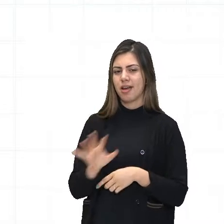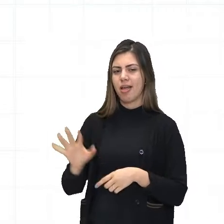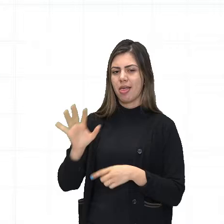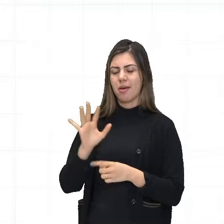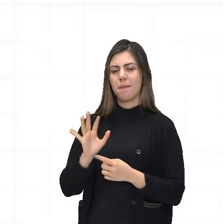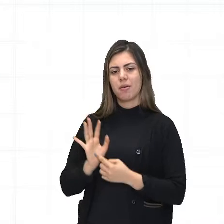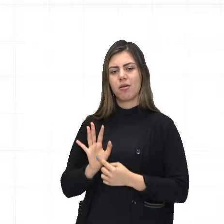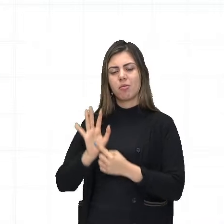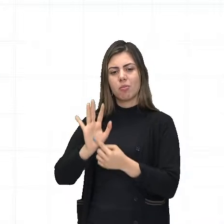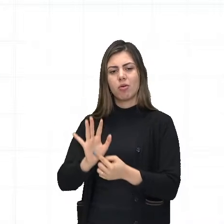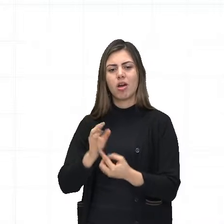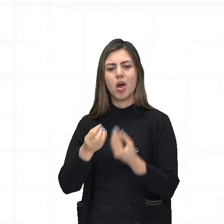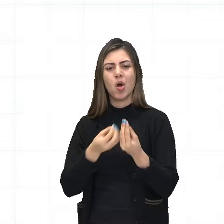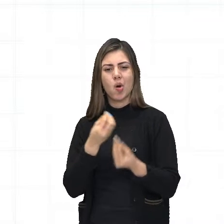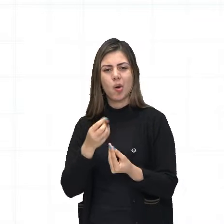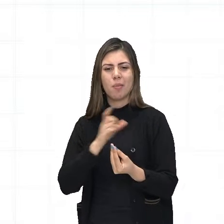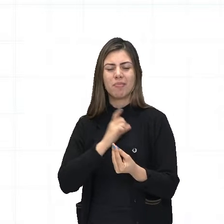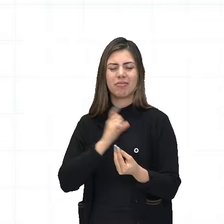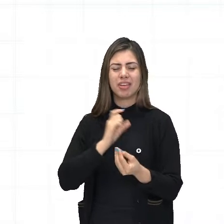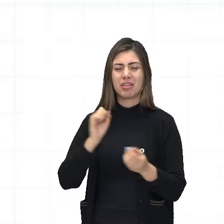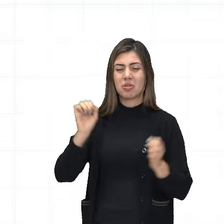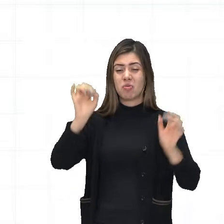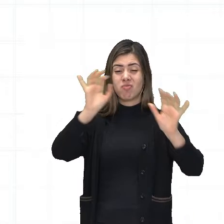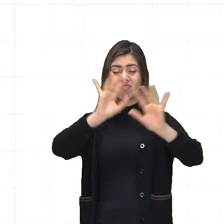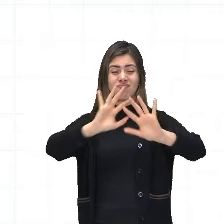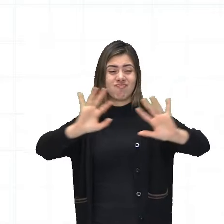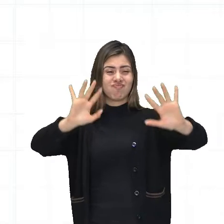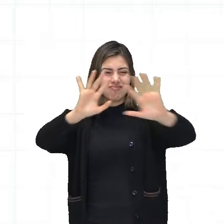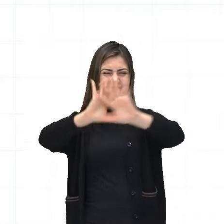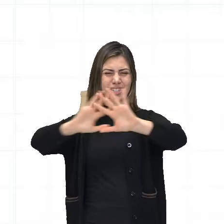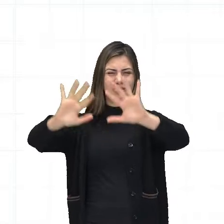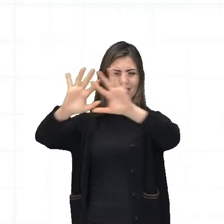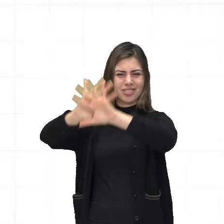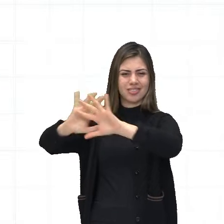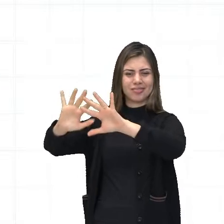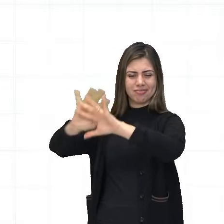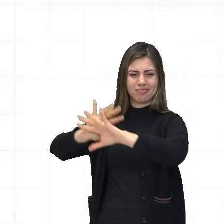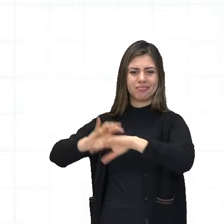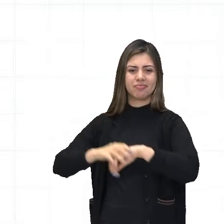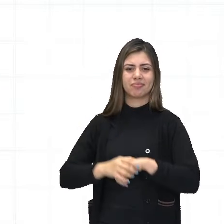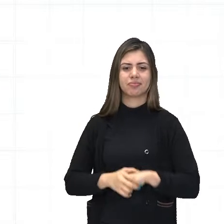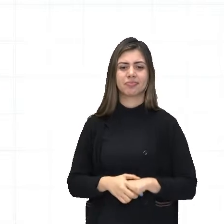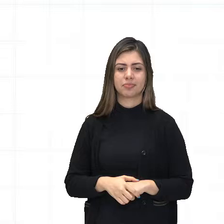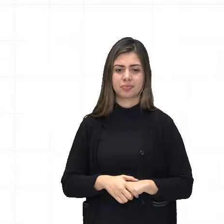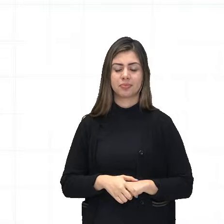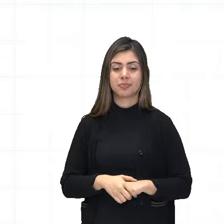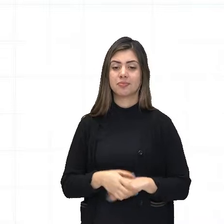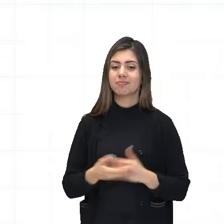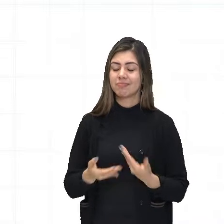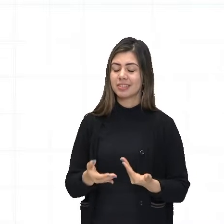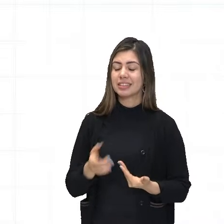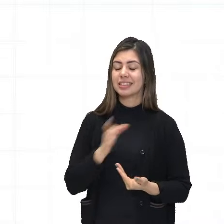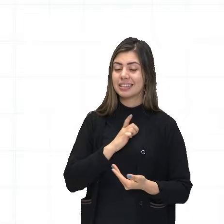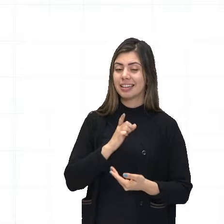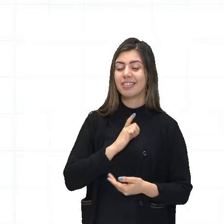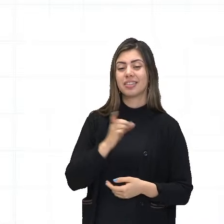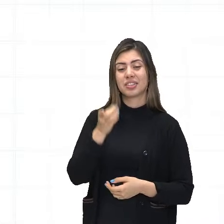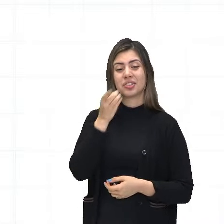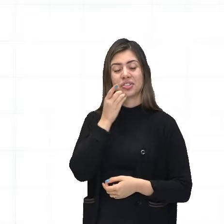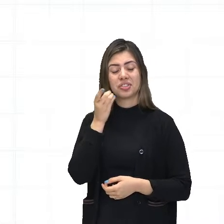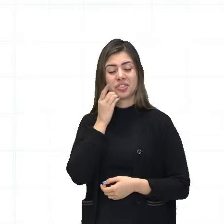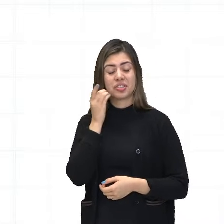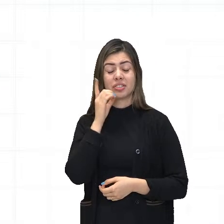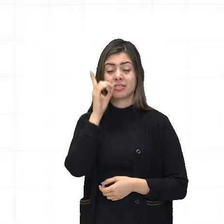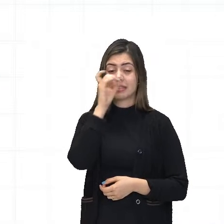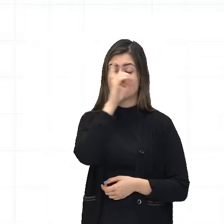imagem, essa camada de fumaça que estava encobrindo a cidade. E foram dias difíceis,